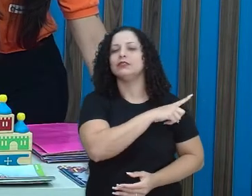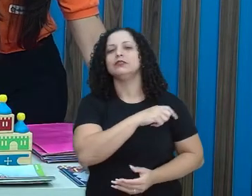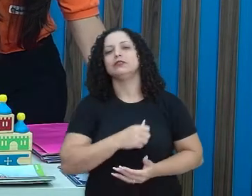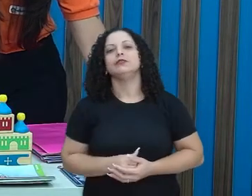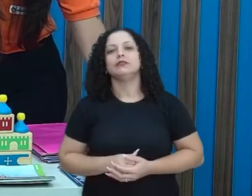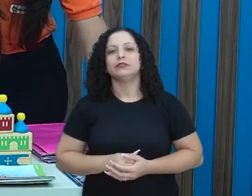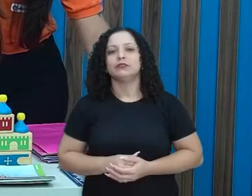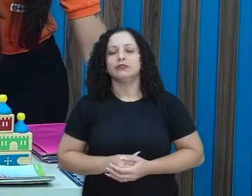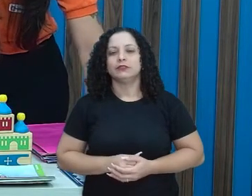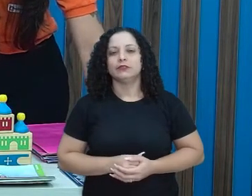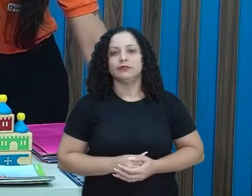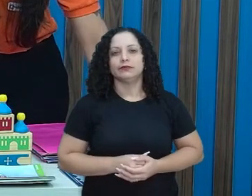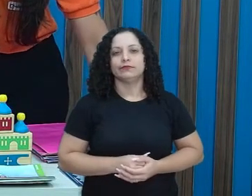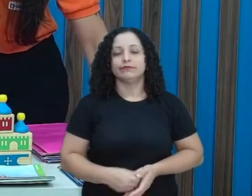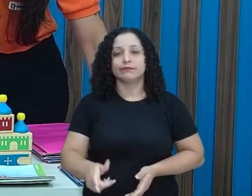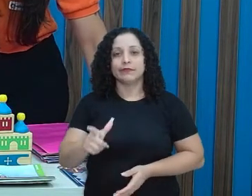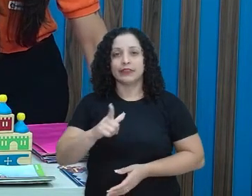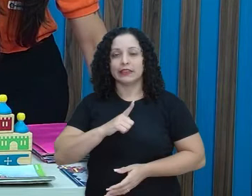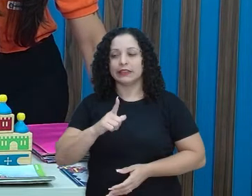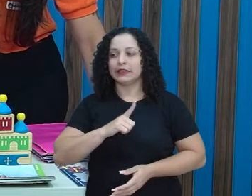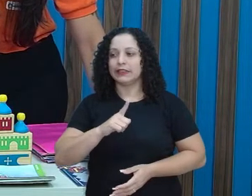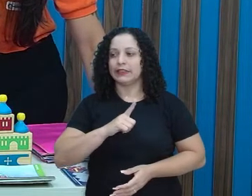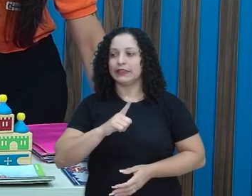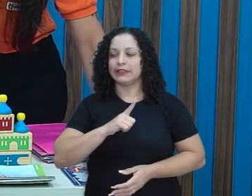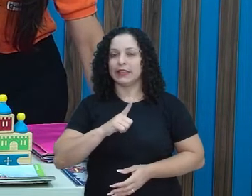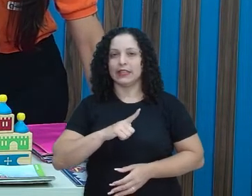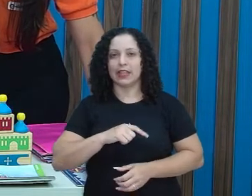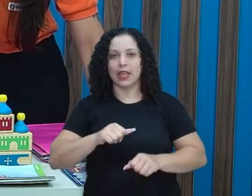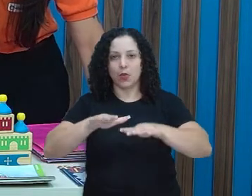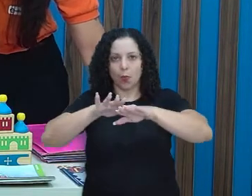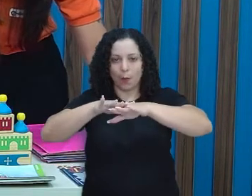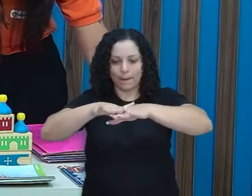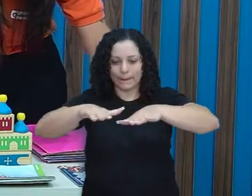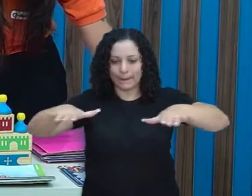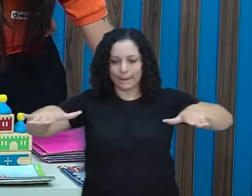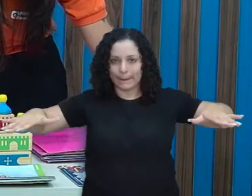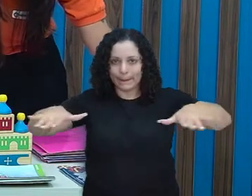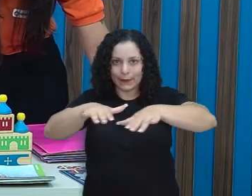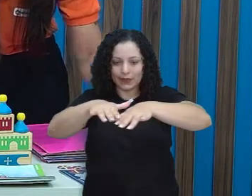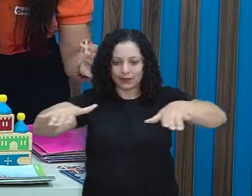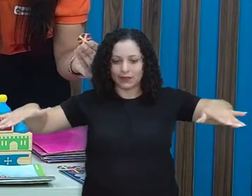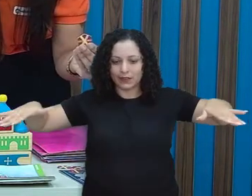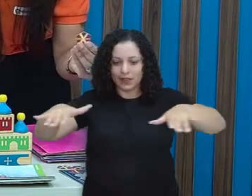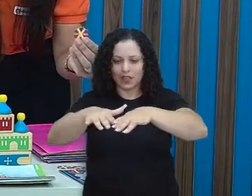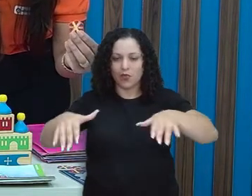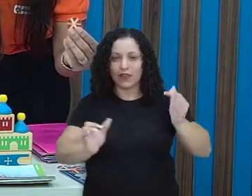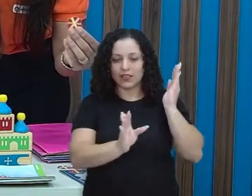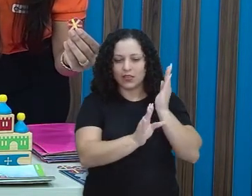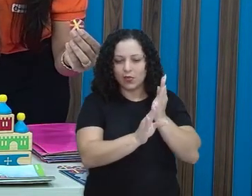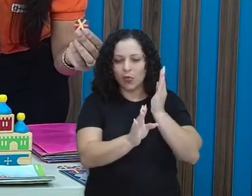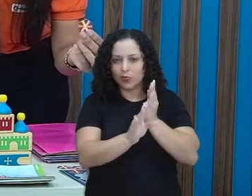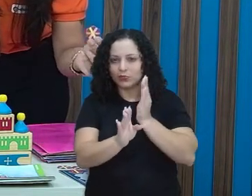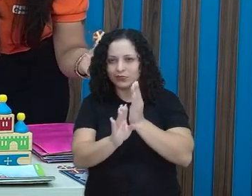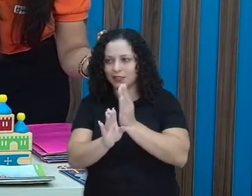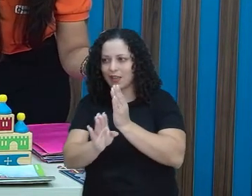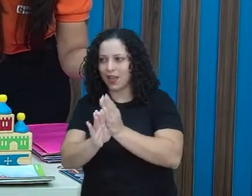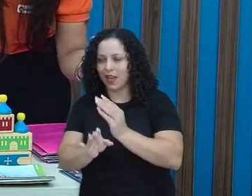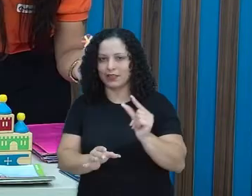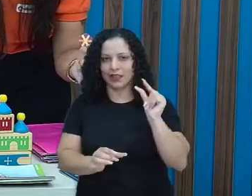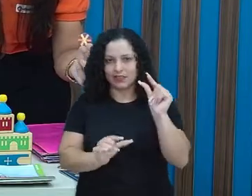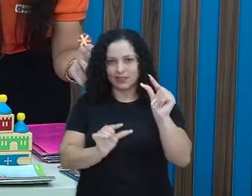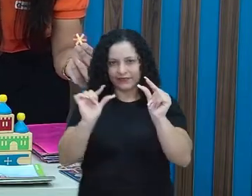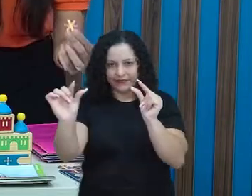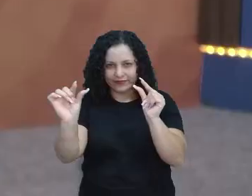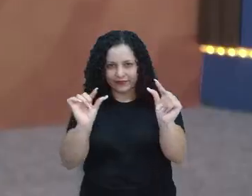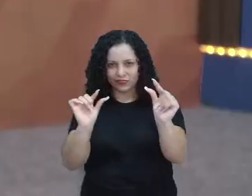gente tem um painel onde a gente vai localizar as fichinhas assim, deixa eu mostrar, não sei se dá